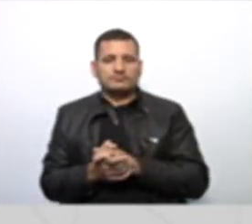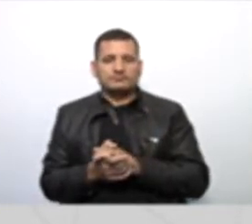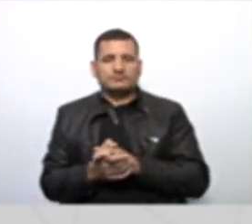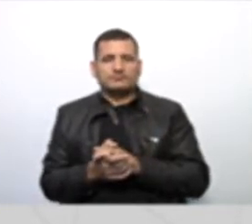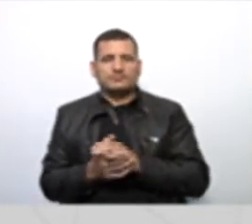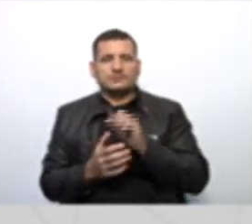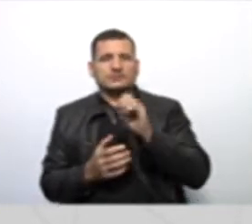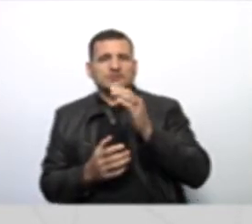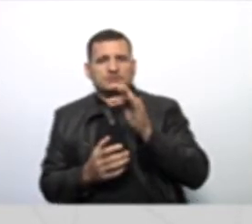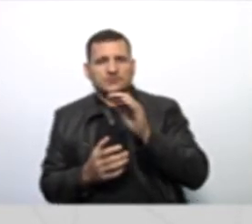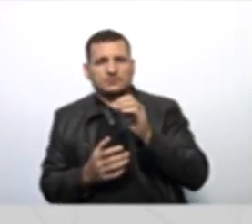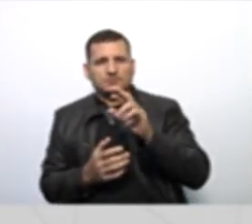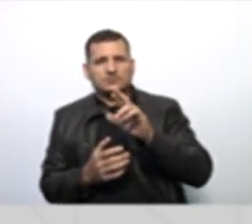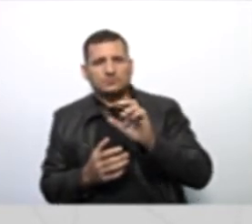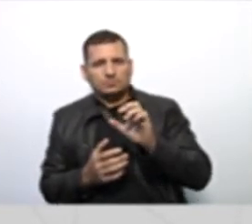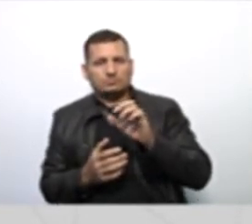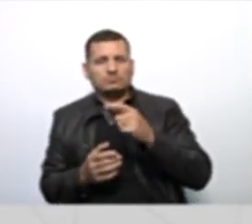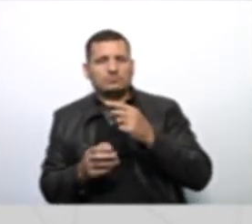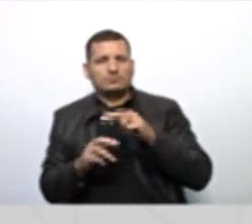esse custo, existe esse custo.